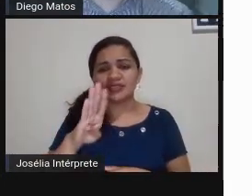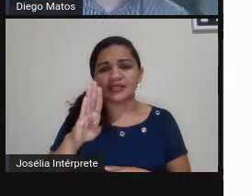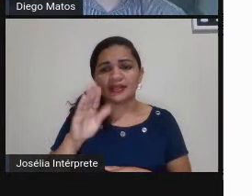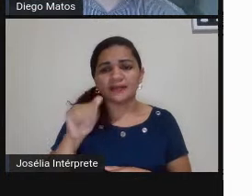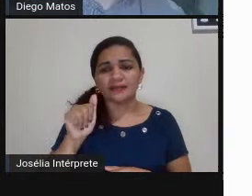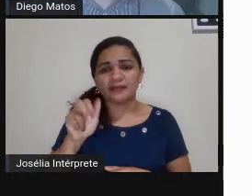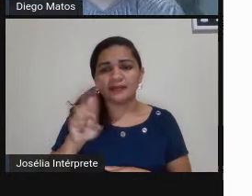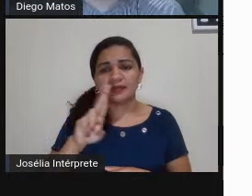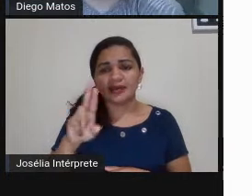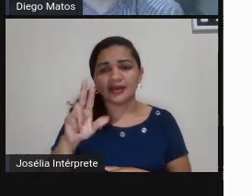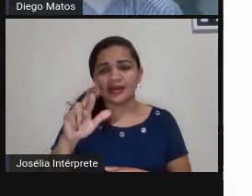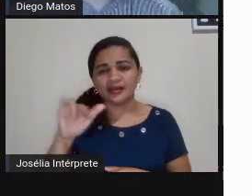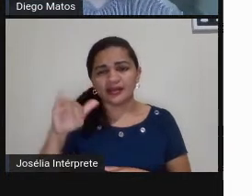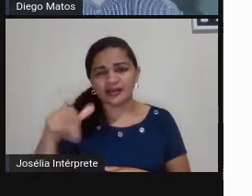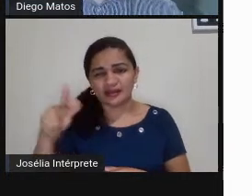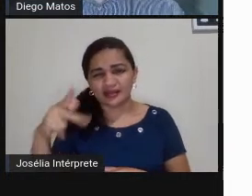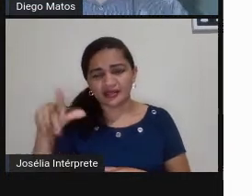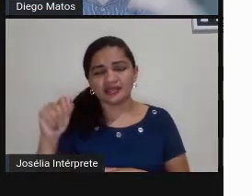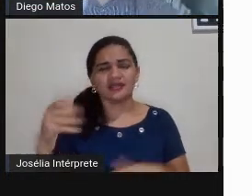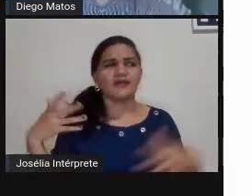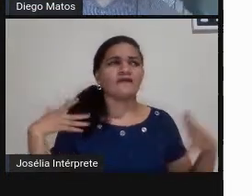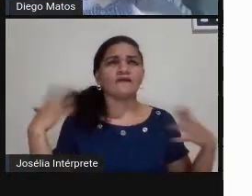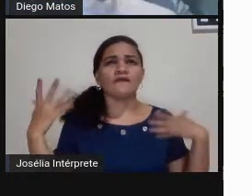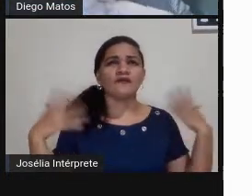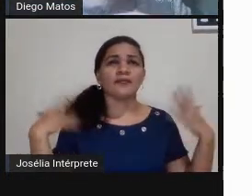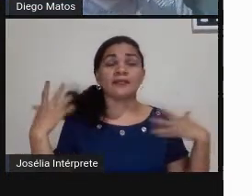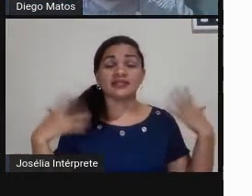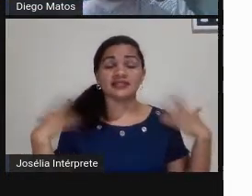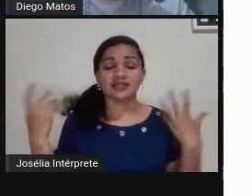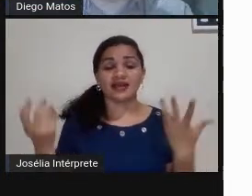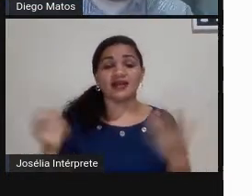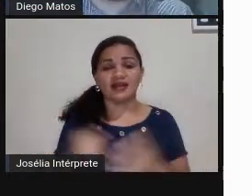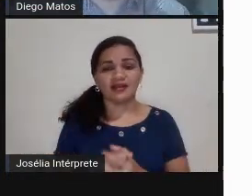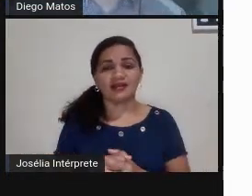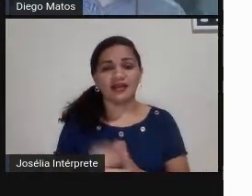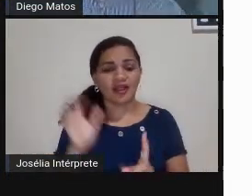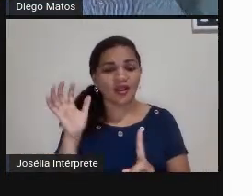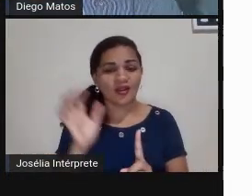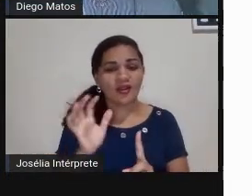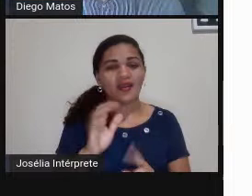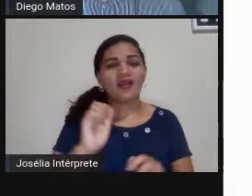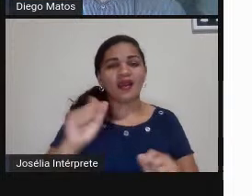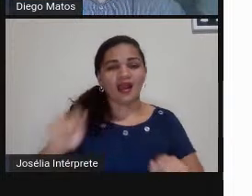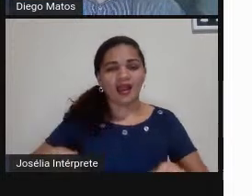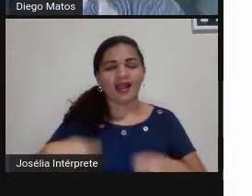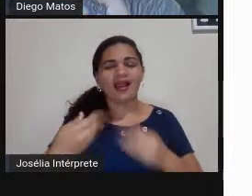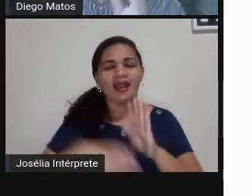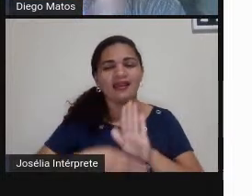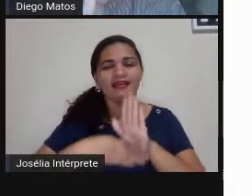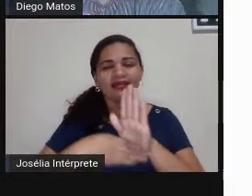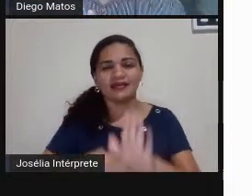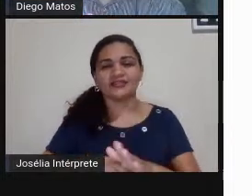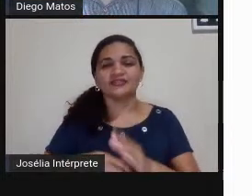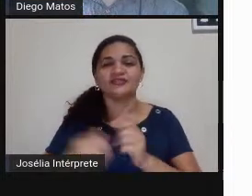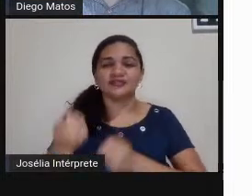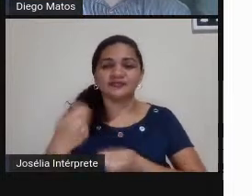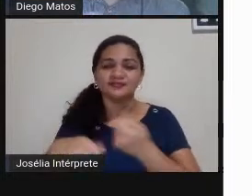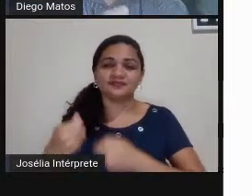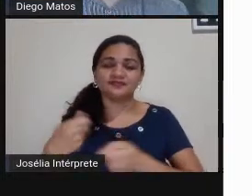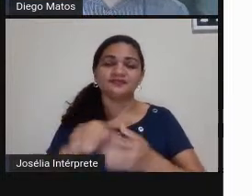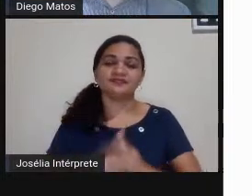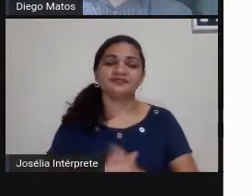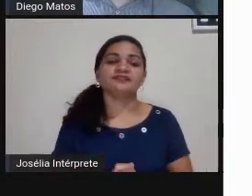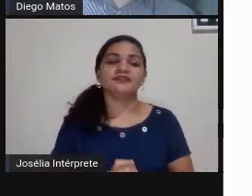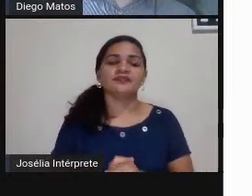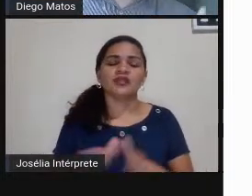fácil passeio e também com a geração de renda através da cadeia Turística do nosso estado e aí chegando lá na pontinha da